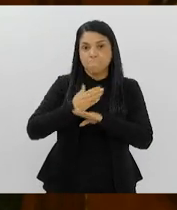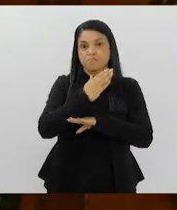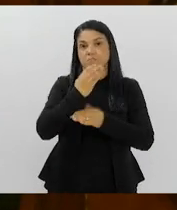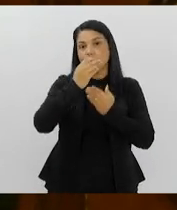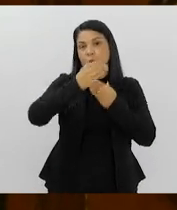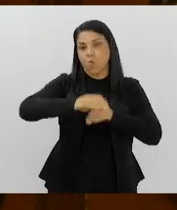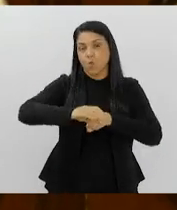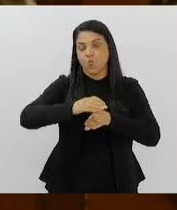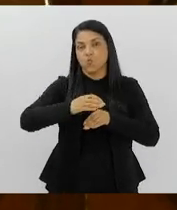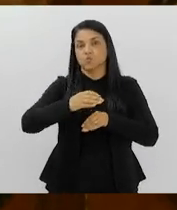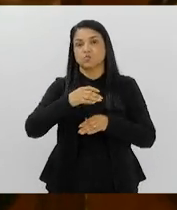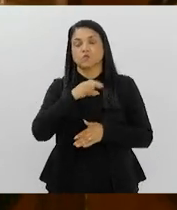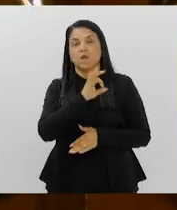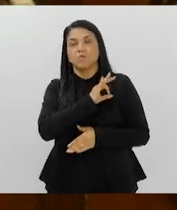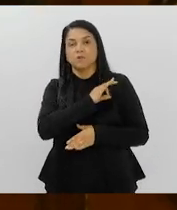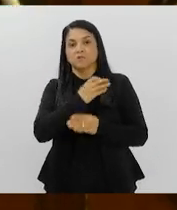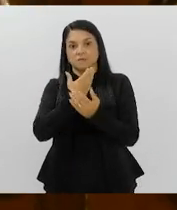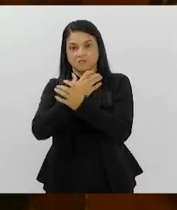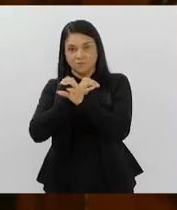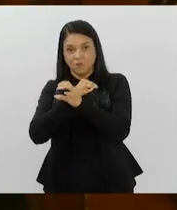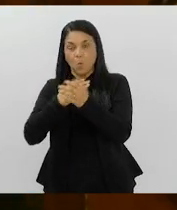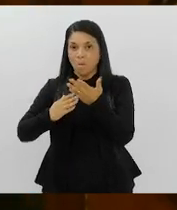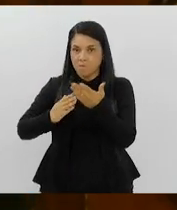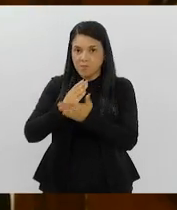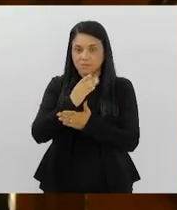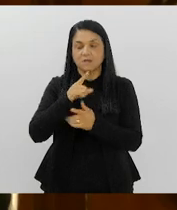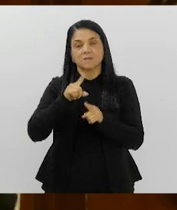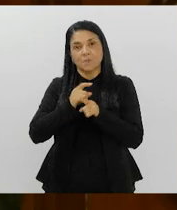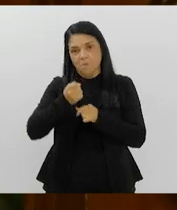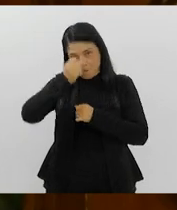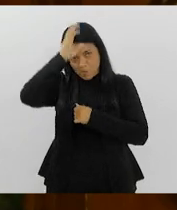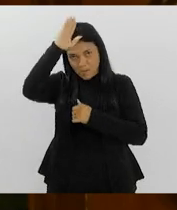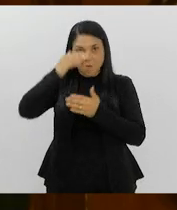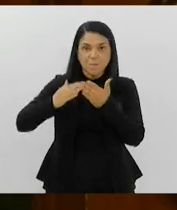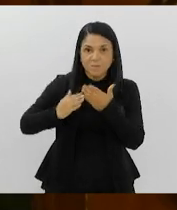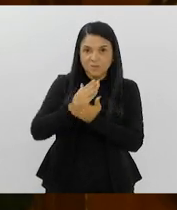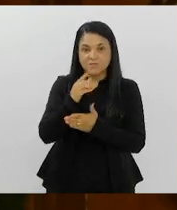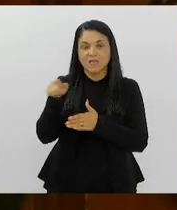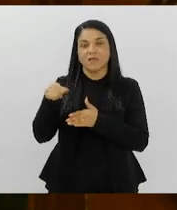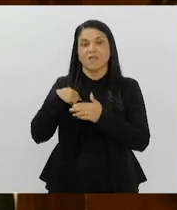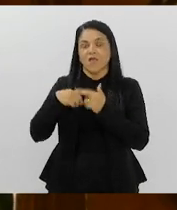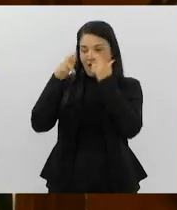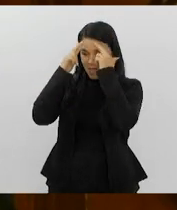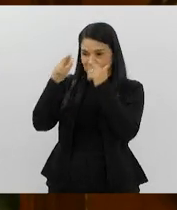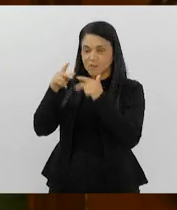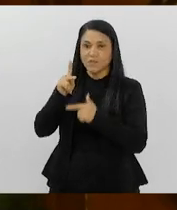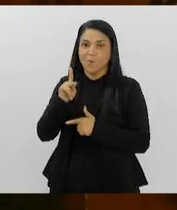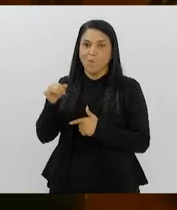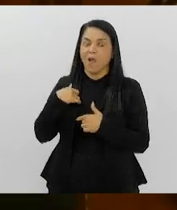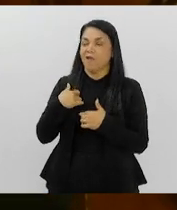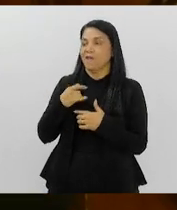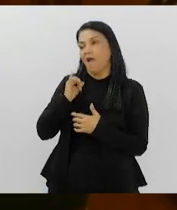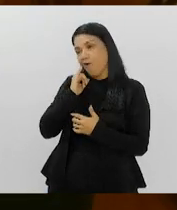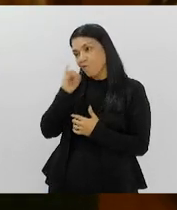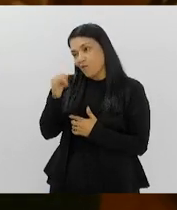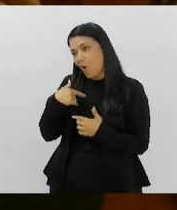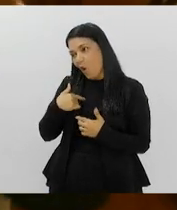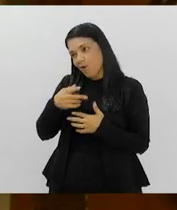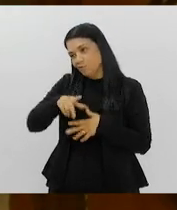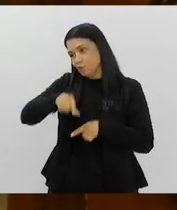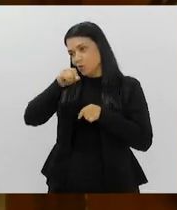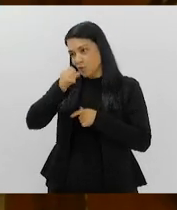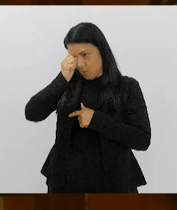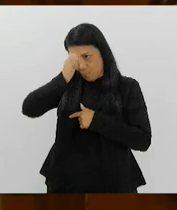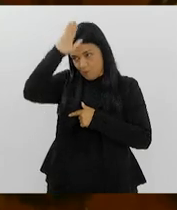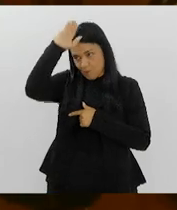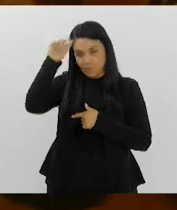concurso do Corpo de Bombeiros Militar, também tive êxito. Em obediência ao meu pai, fui ser bombeiro militar. Então, se não fosse por isso, eu não